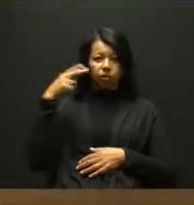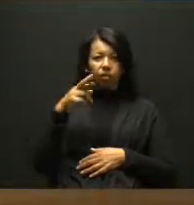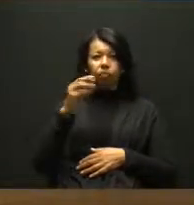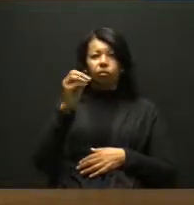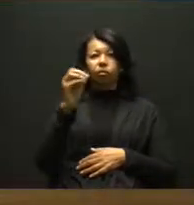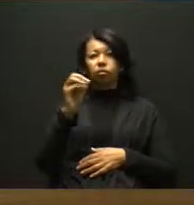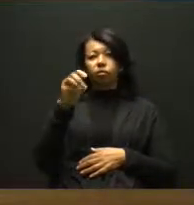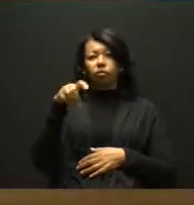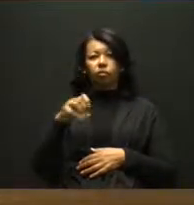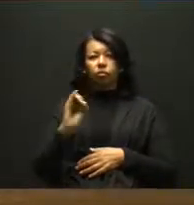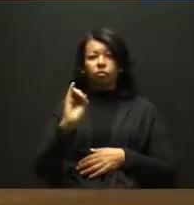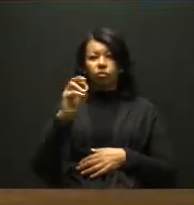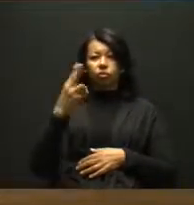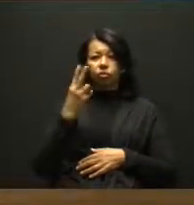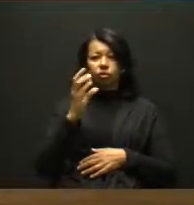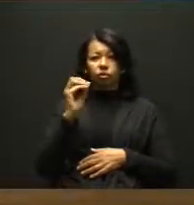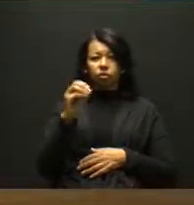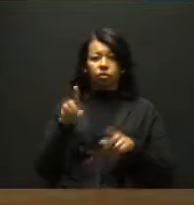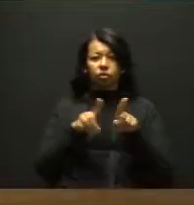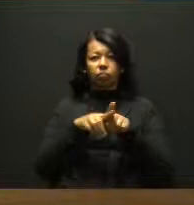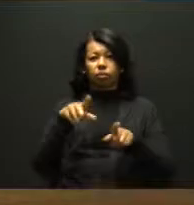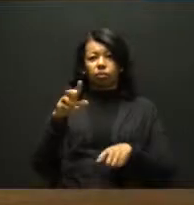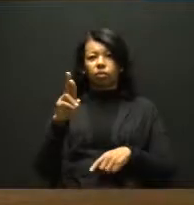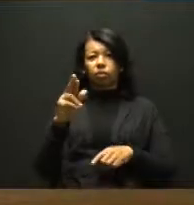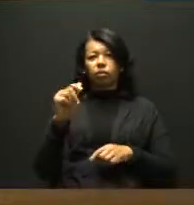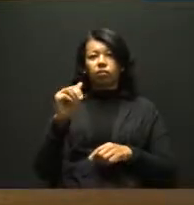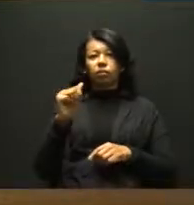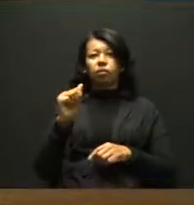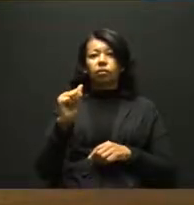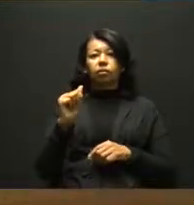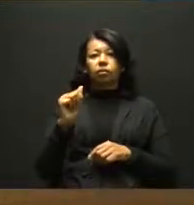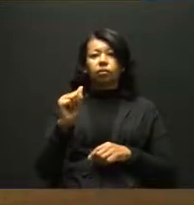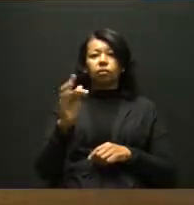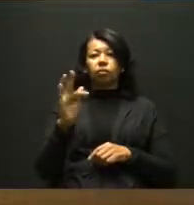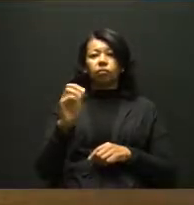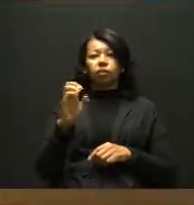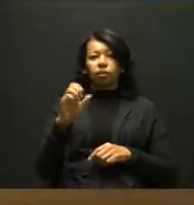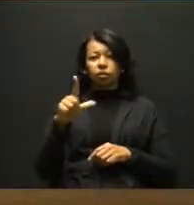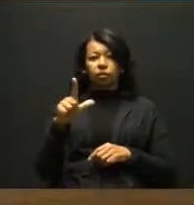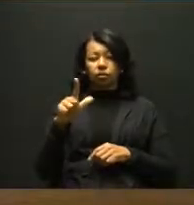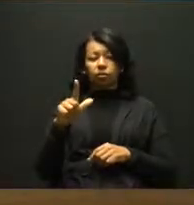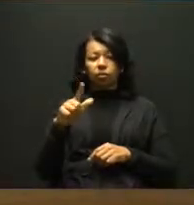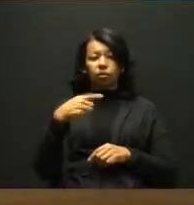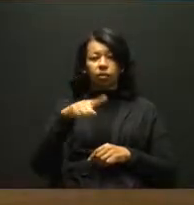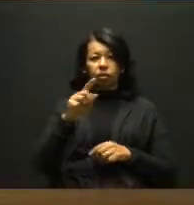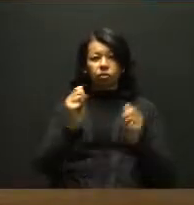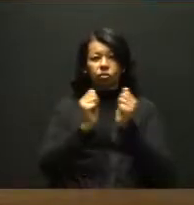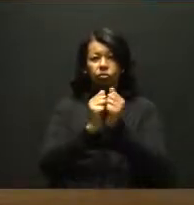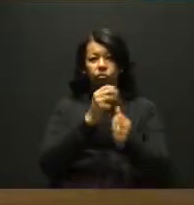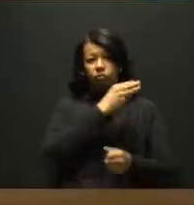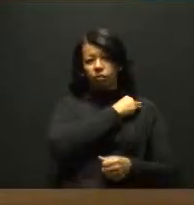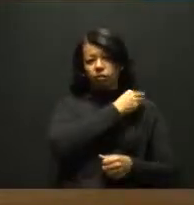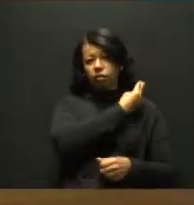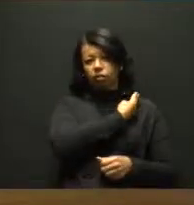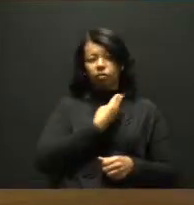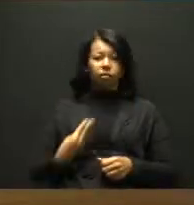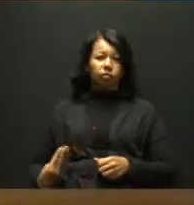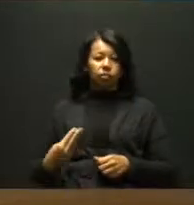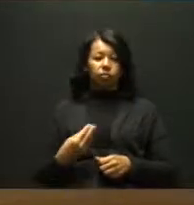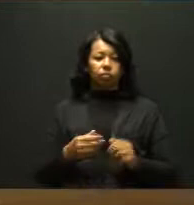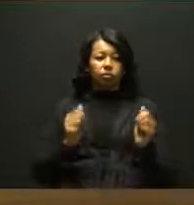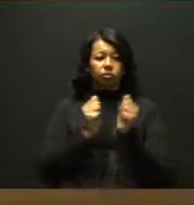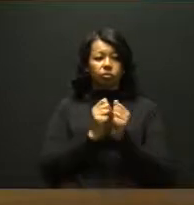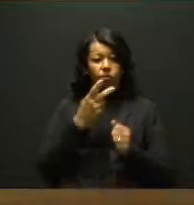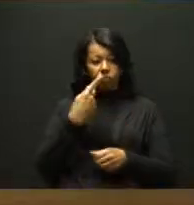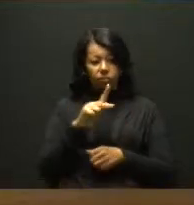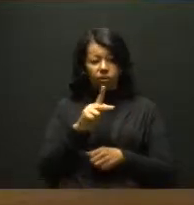rafael nós vimos junto ao ministério público na denúncia o assunto muito sério estou junto com